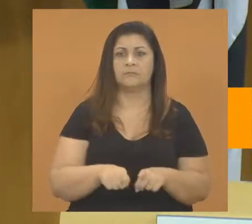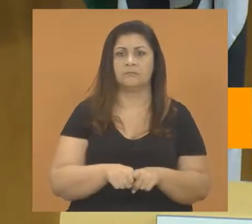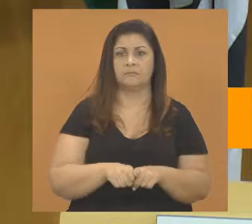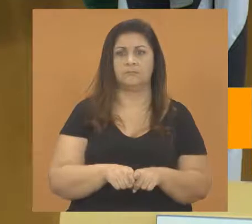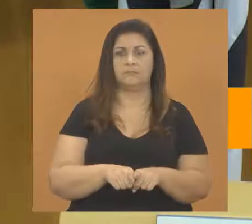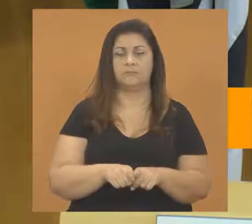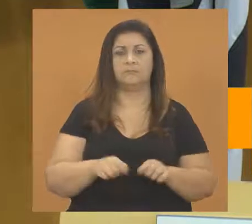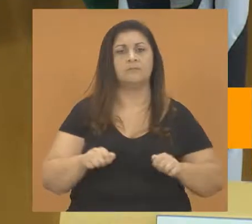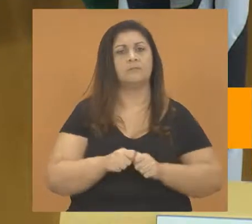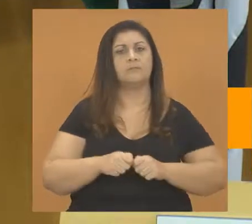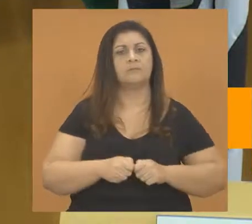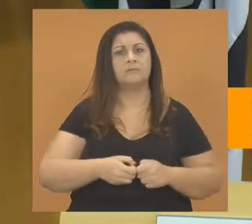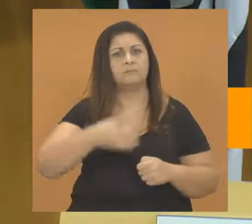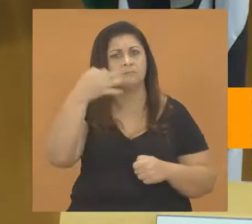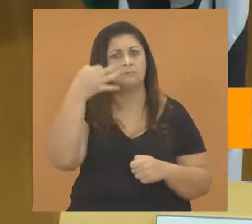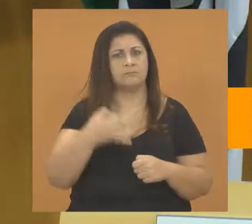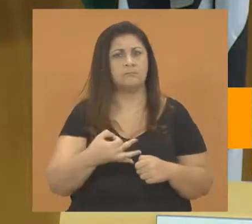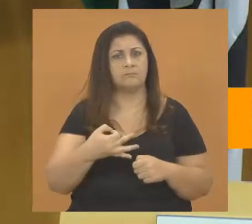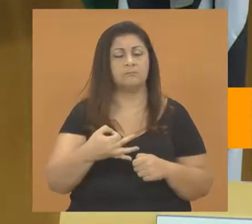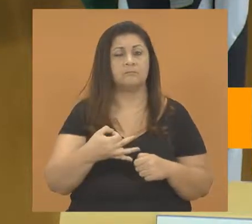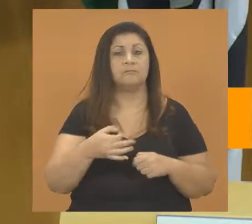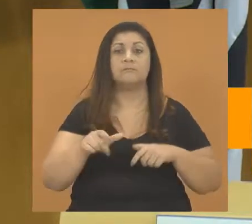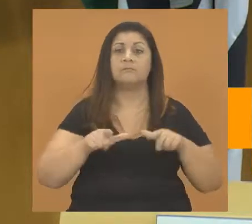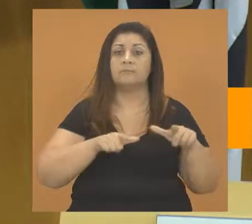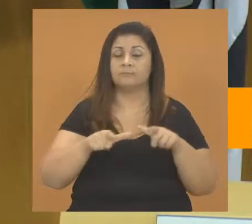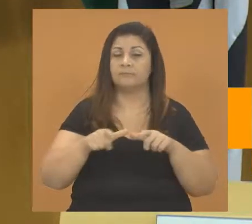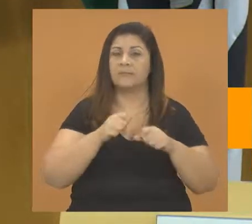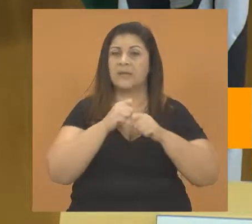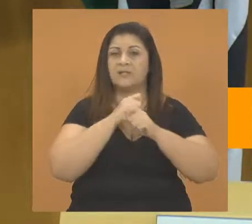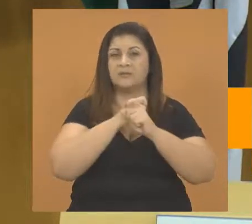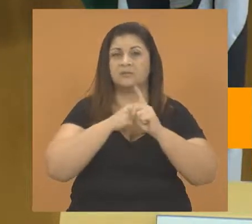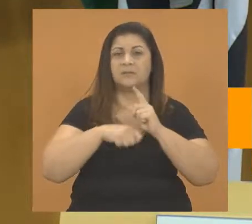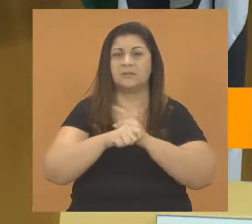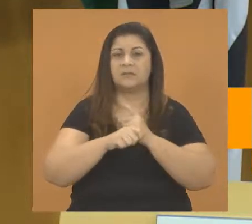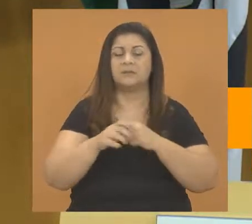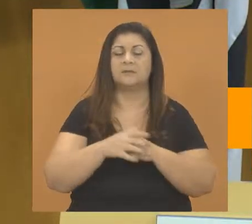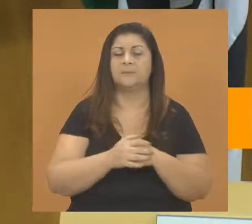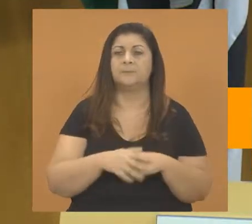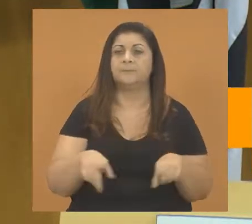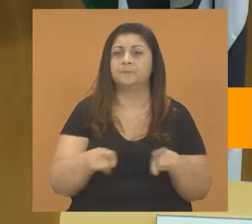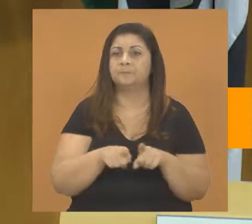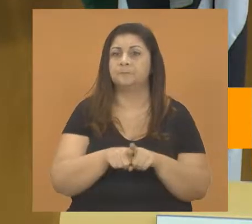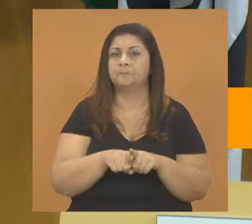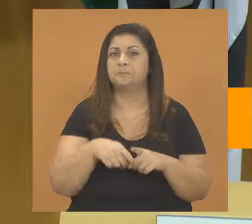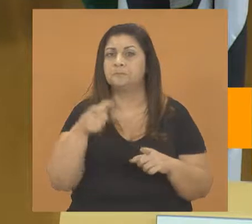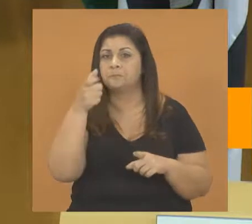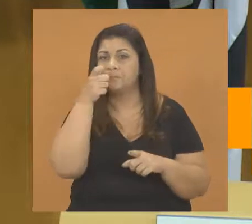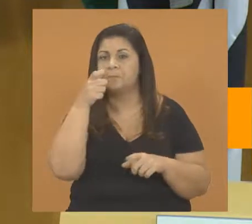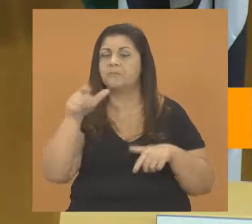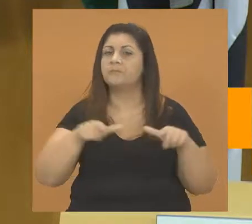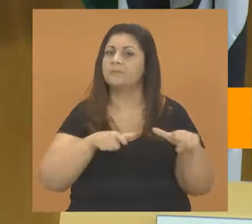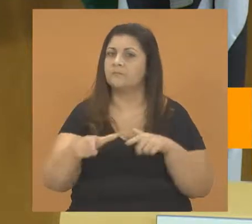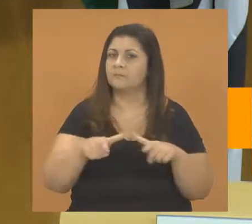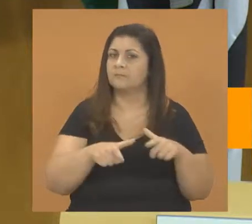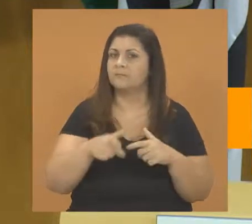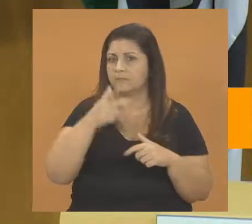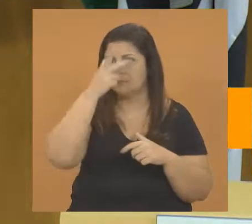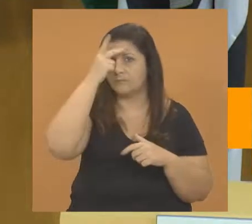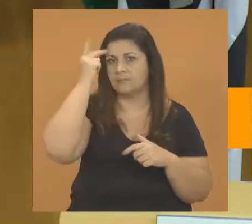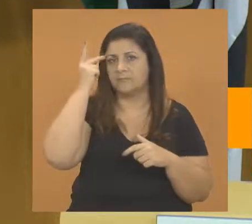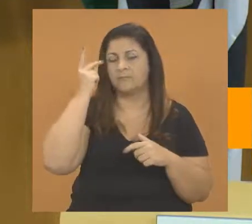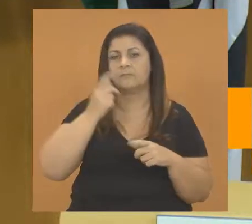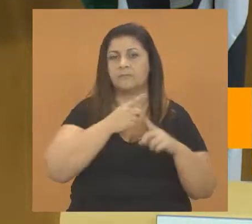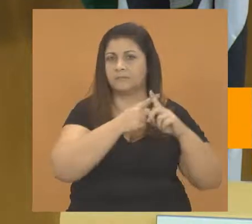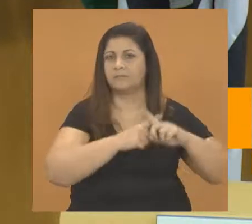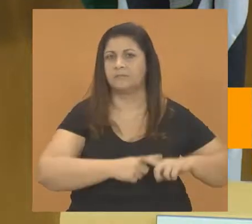à administração pública mas também visa valorizar o trabalho e dedicação do servidor efetivo por fim ressalta